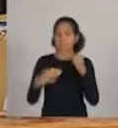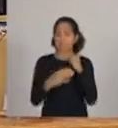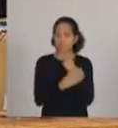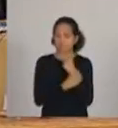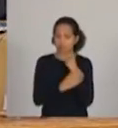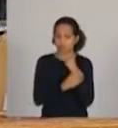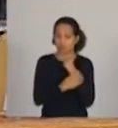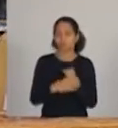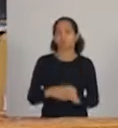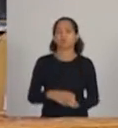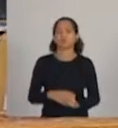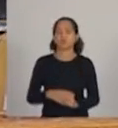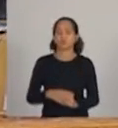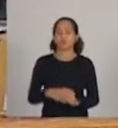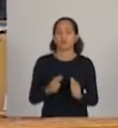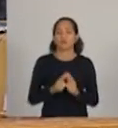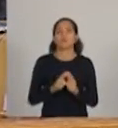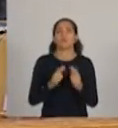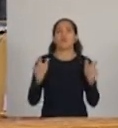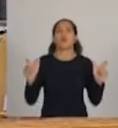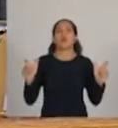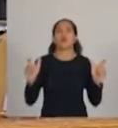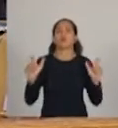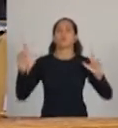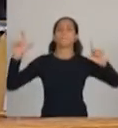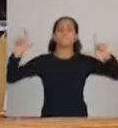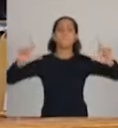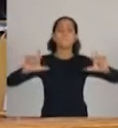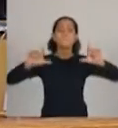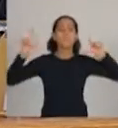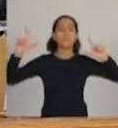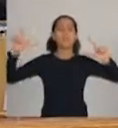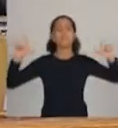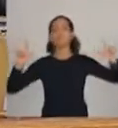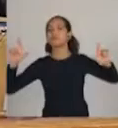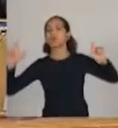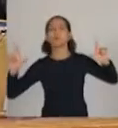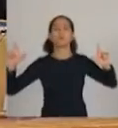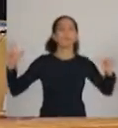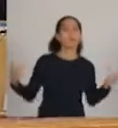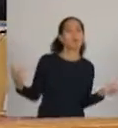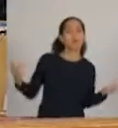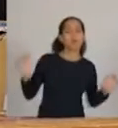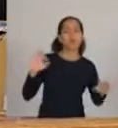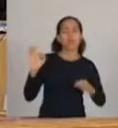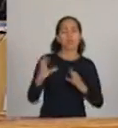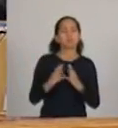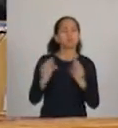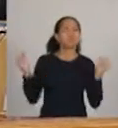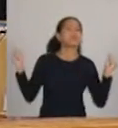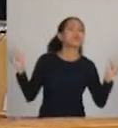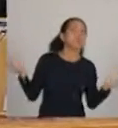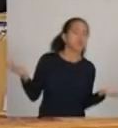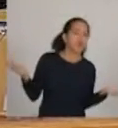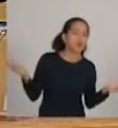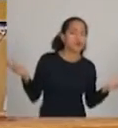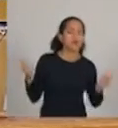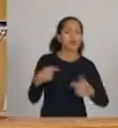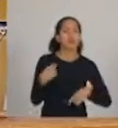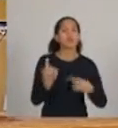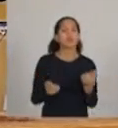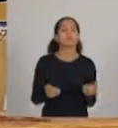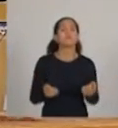grandes operações midiáticas, sempre midiáticas, e depois ele aparece